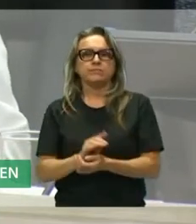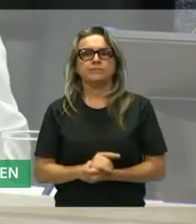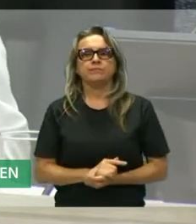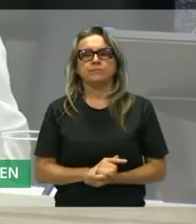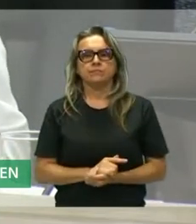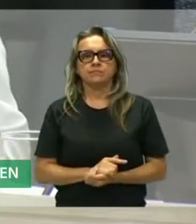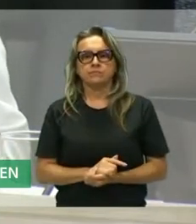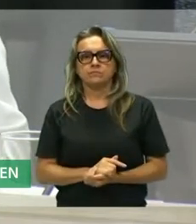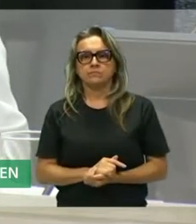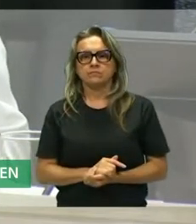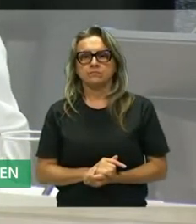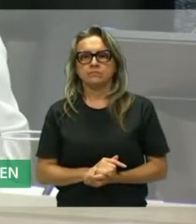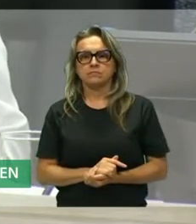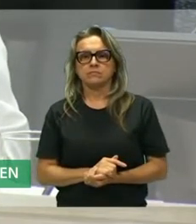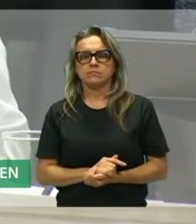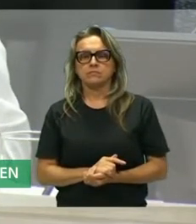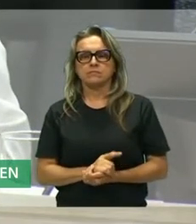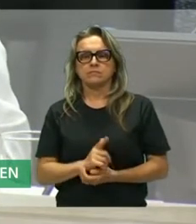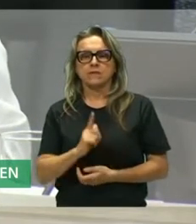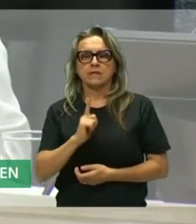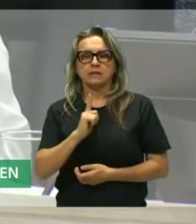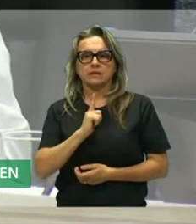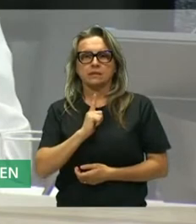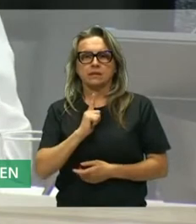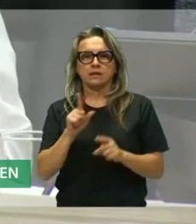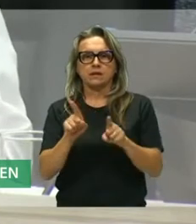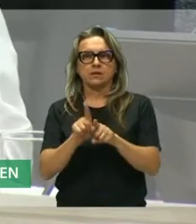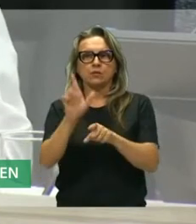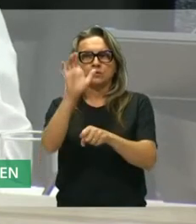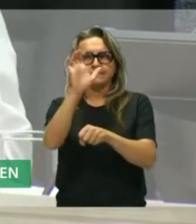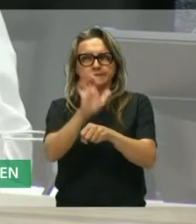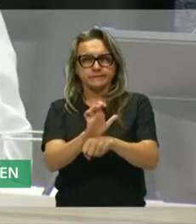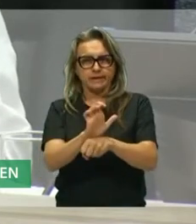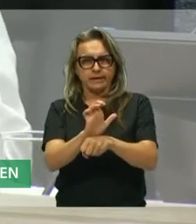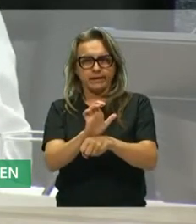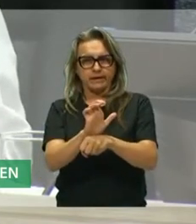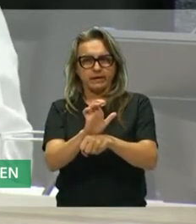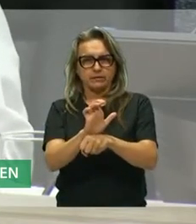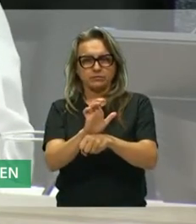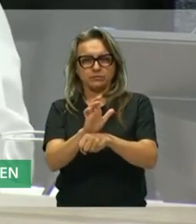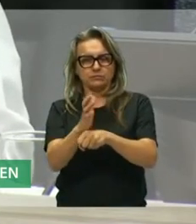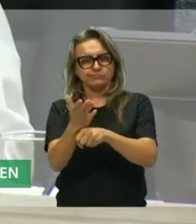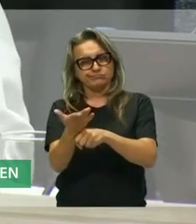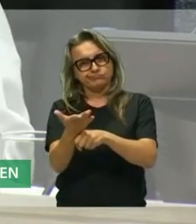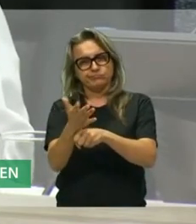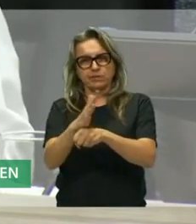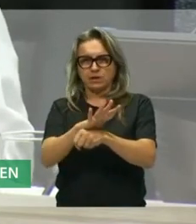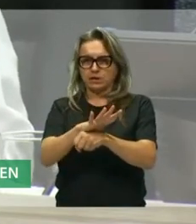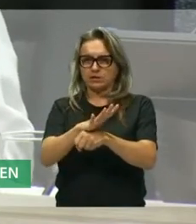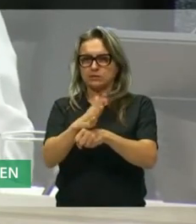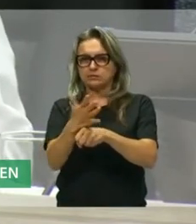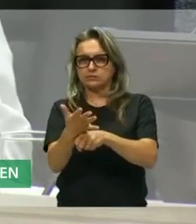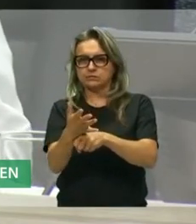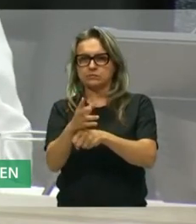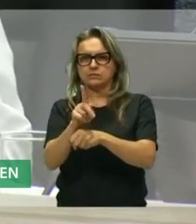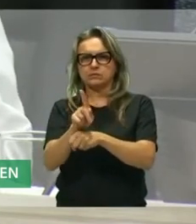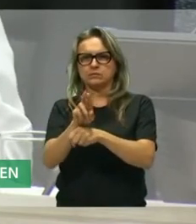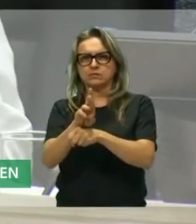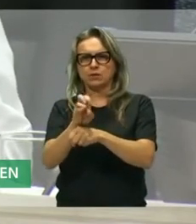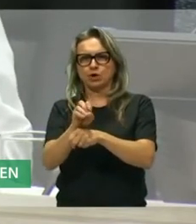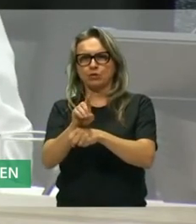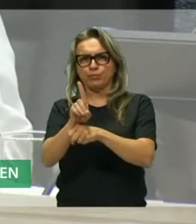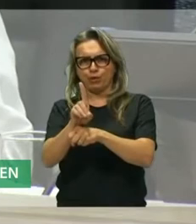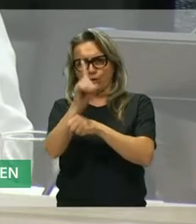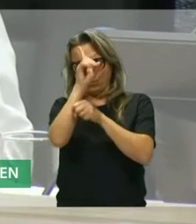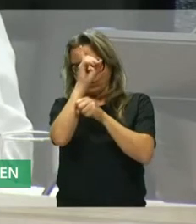também, da parte do Estado, em torno de, porque é o pró-hospital, que é em